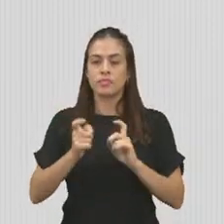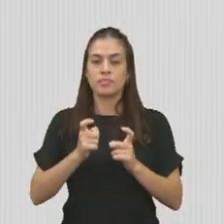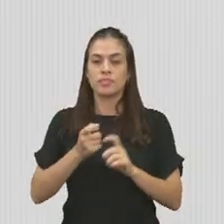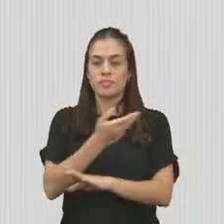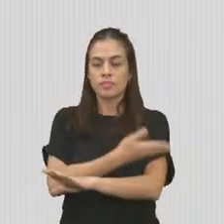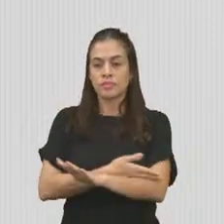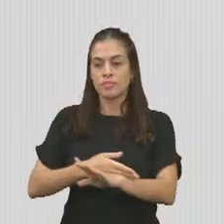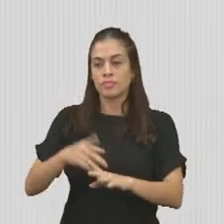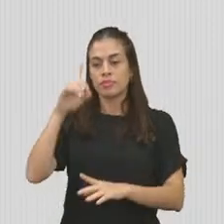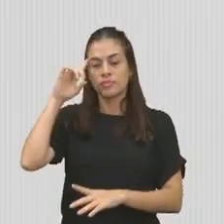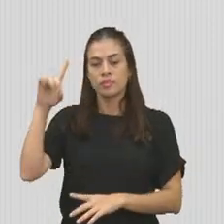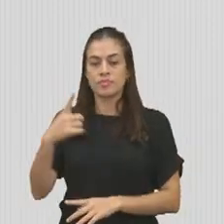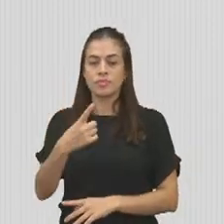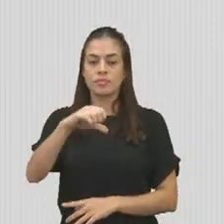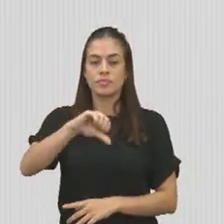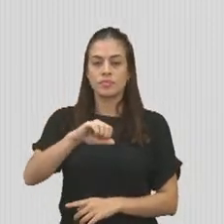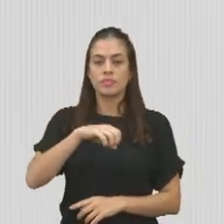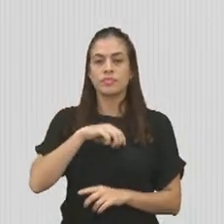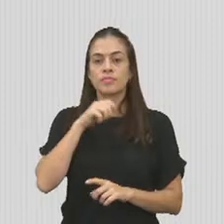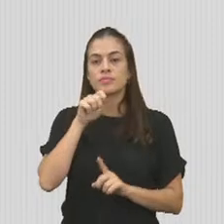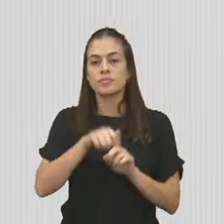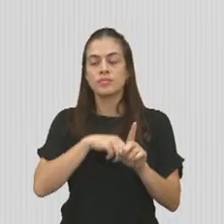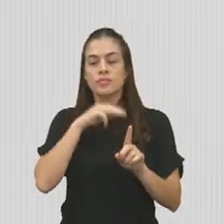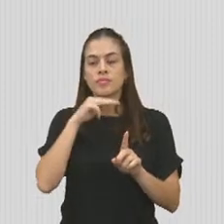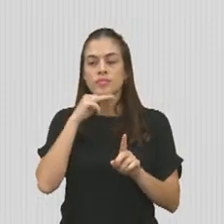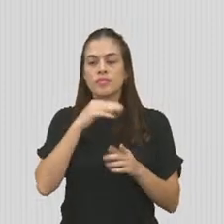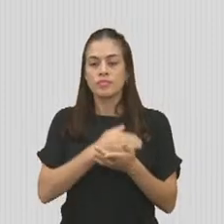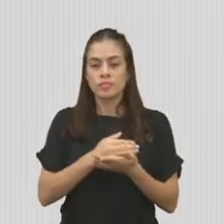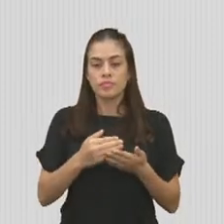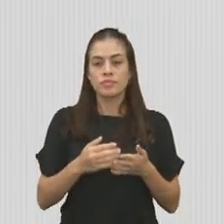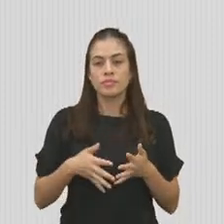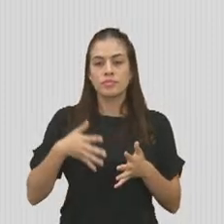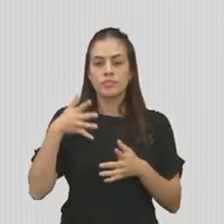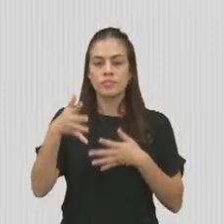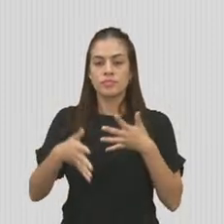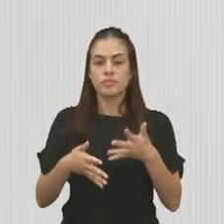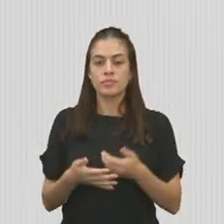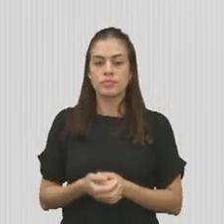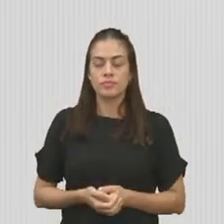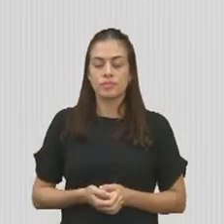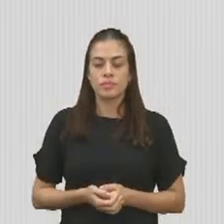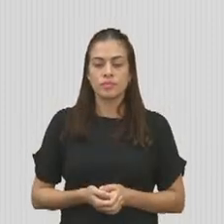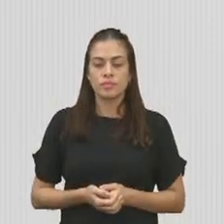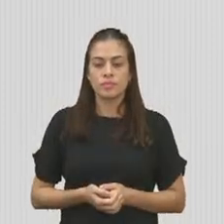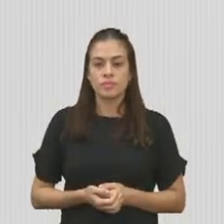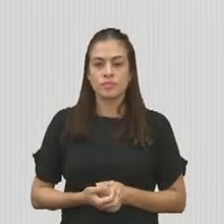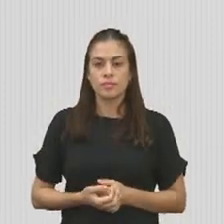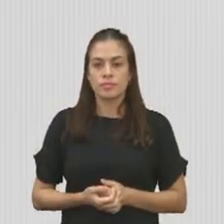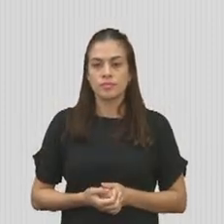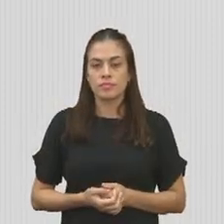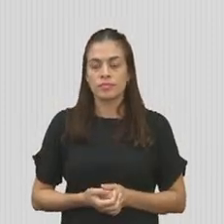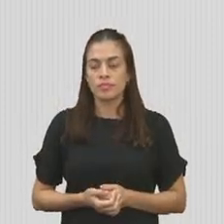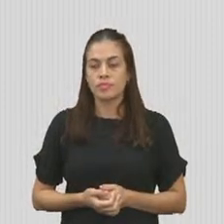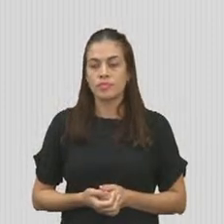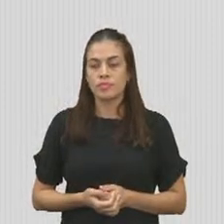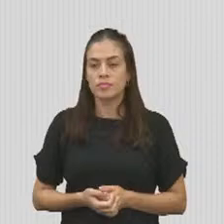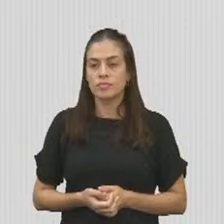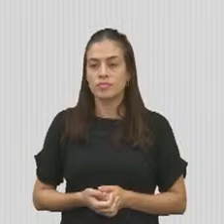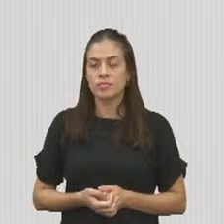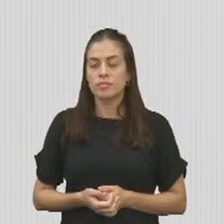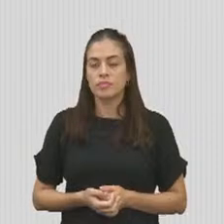de março, para iniciar aí a nossa fala do tema livre. Pode passar para o